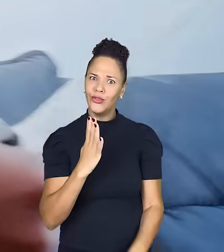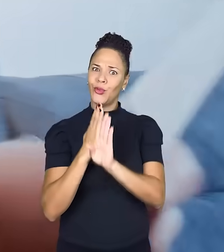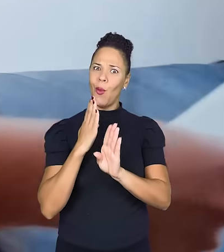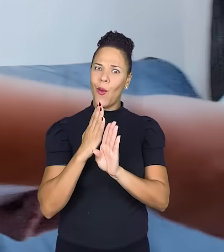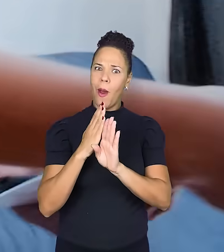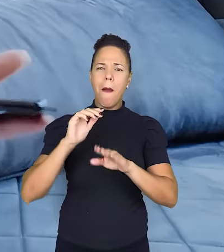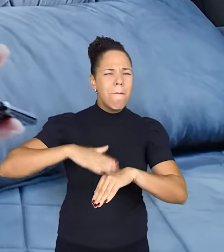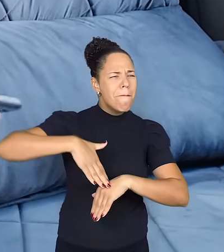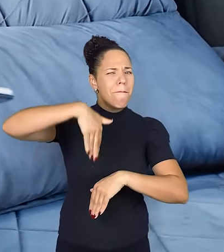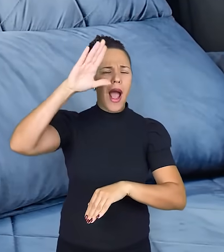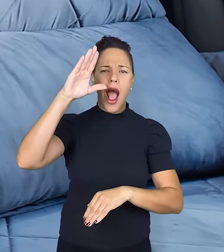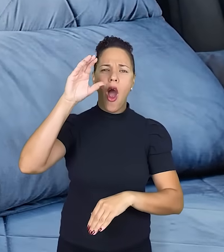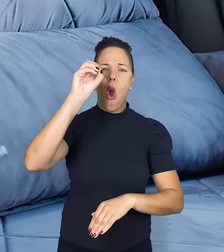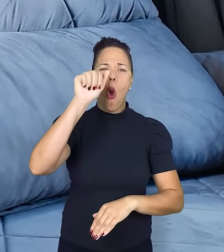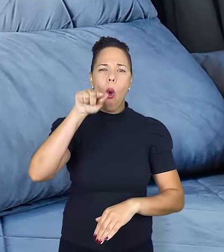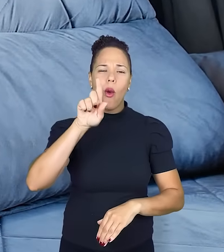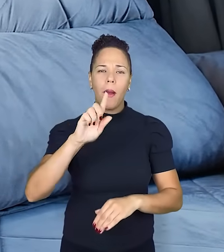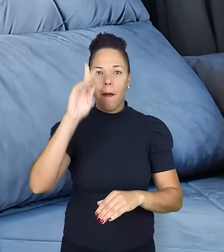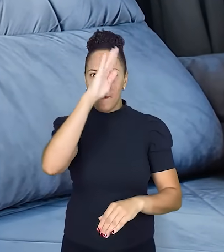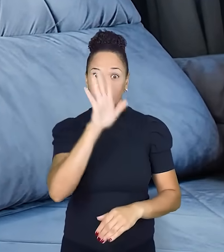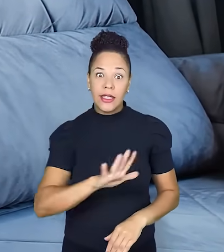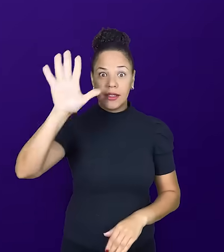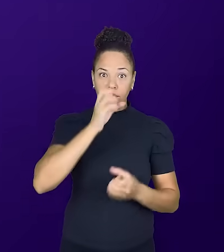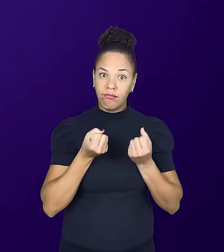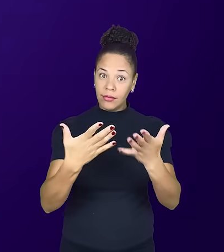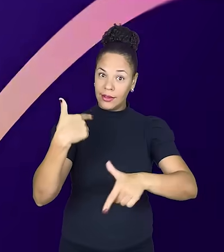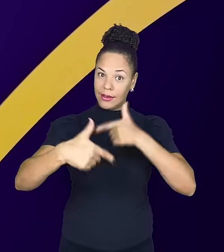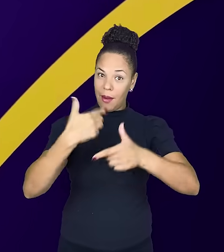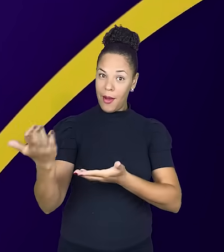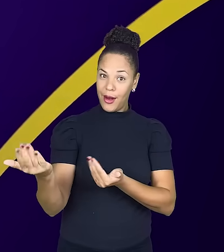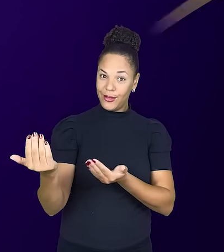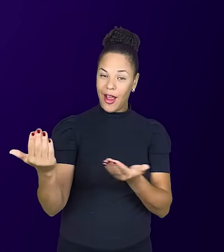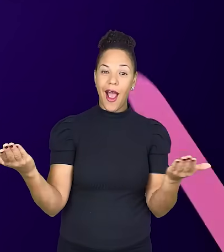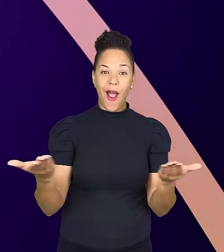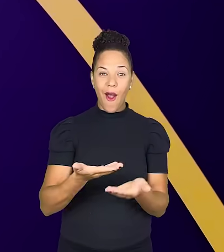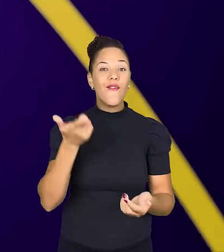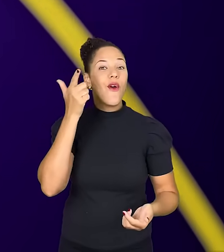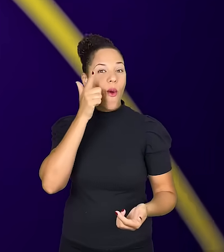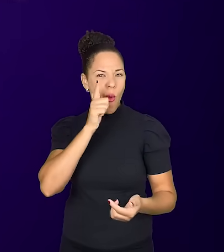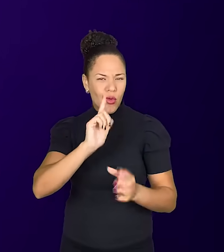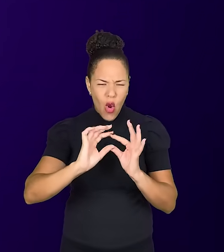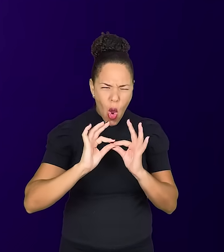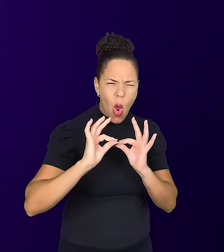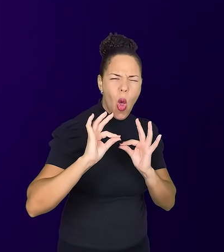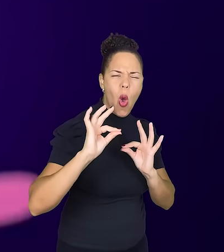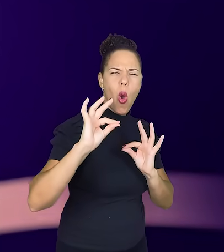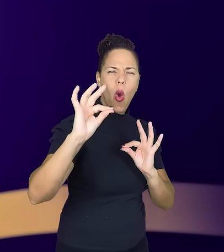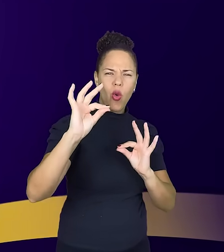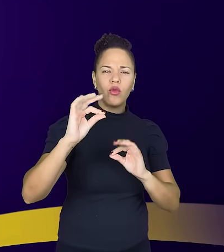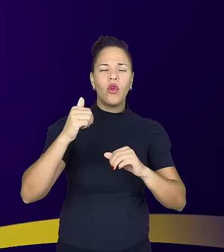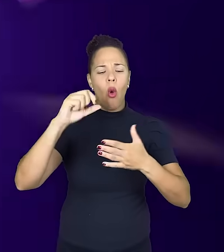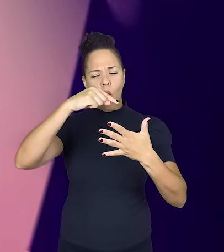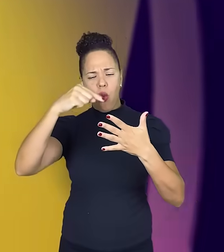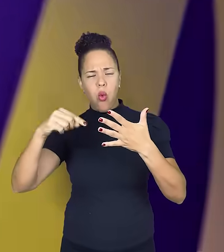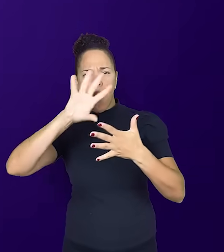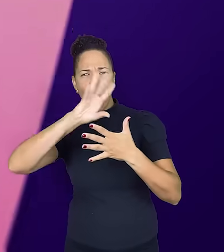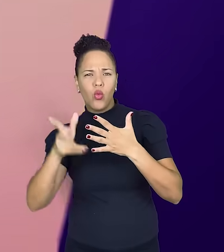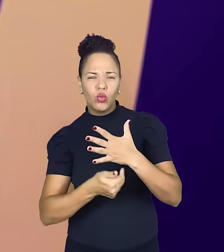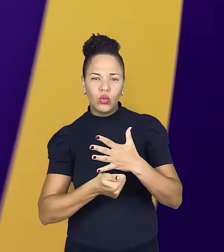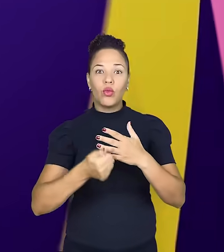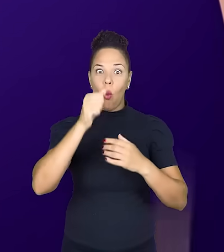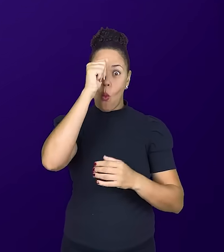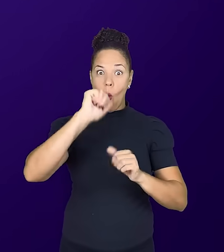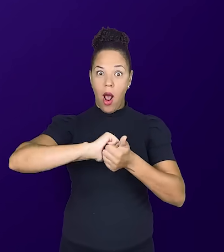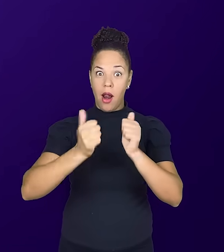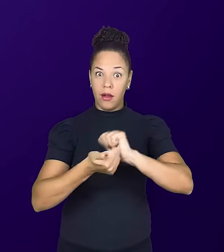maior ONG do país, quando se fala de empregabilidade jovem. Além das milhares vagas de estágio e aprendiz, aqui tem curso gratuito. Você